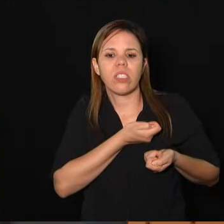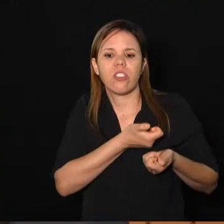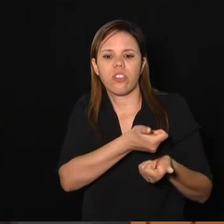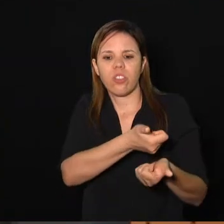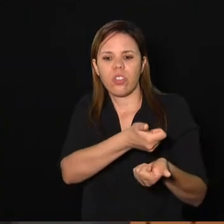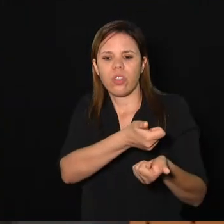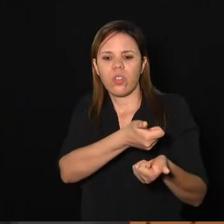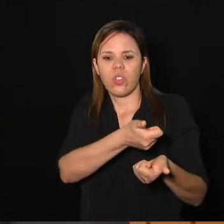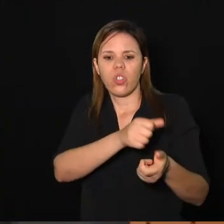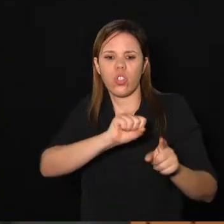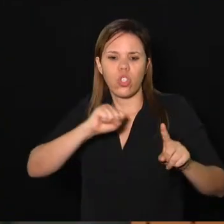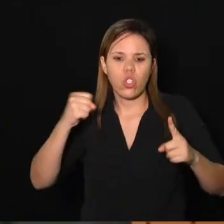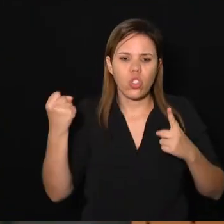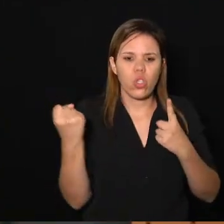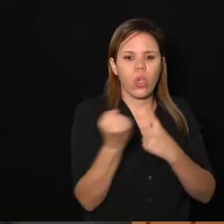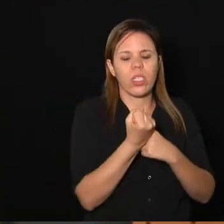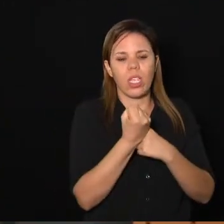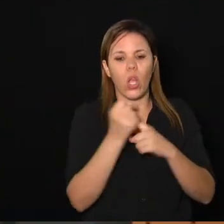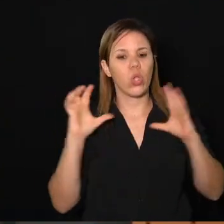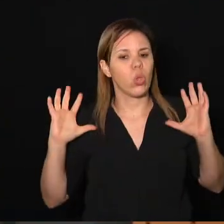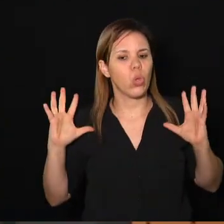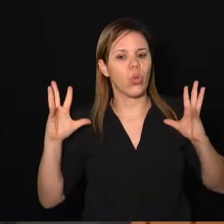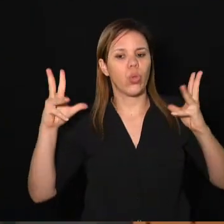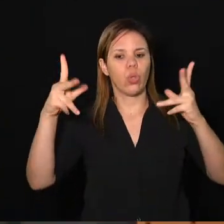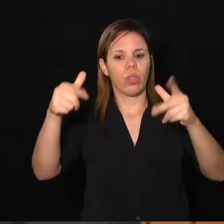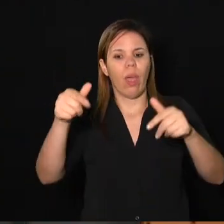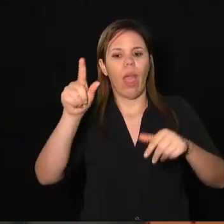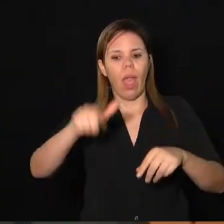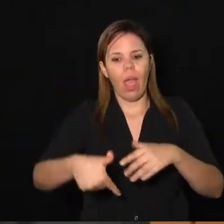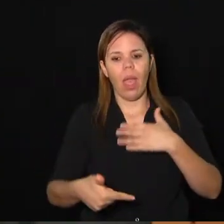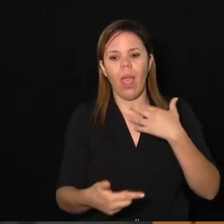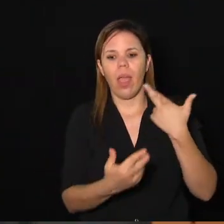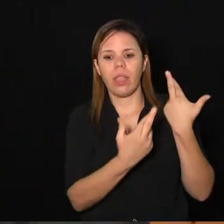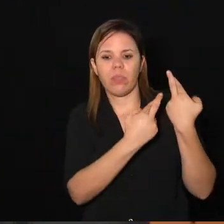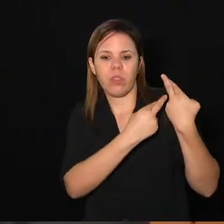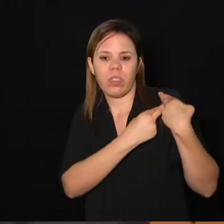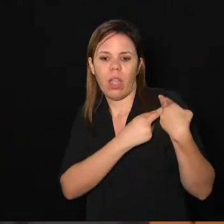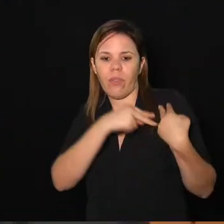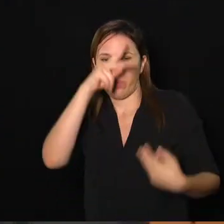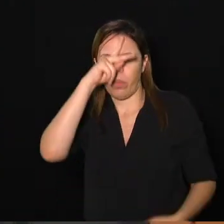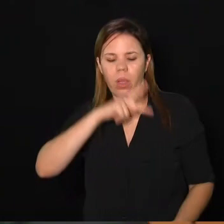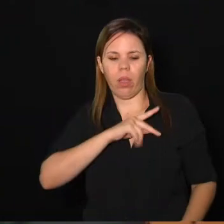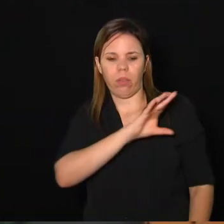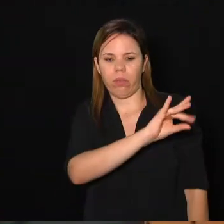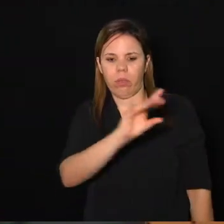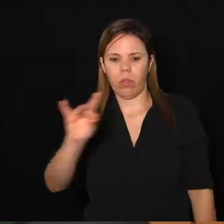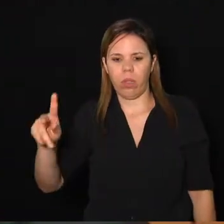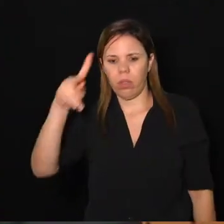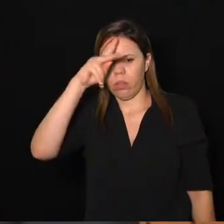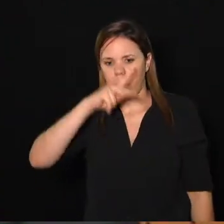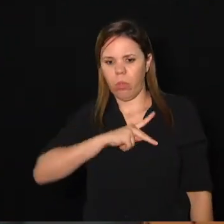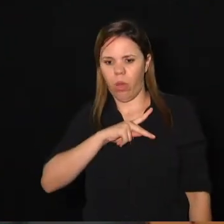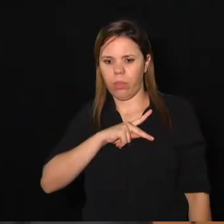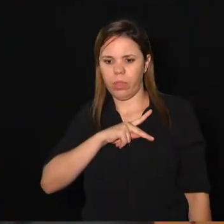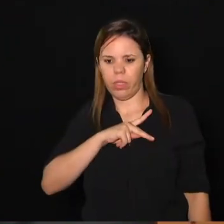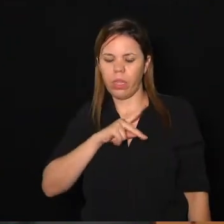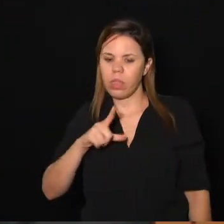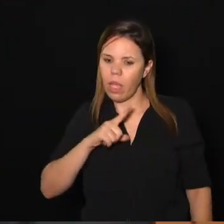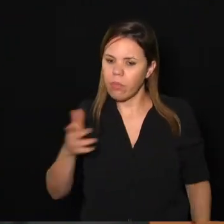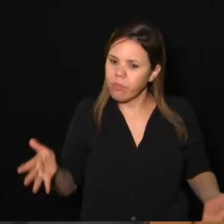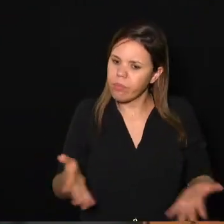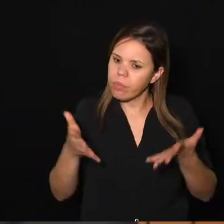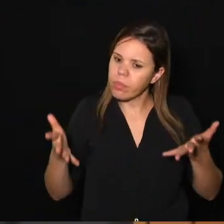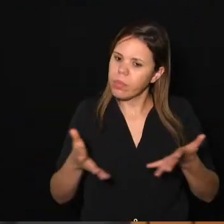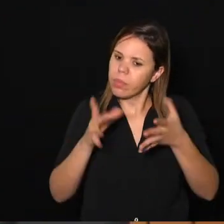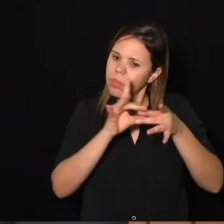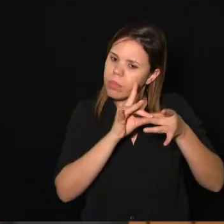todo mundo todos nós aqui somos responsáveis por nós mesmos cada um tem que dar sua contribuição para